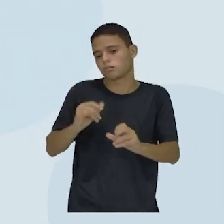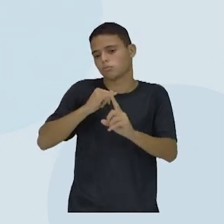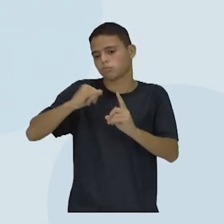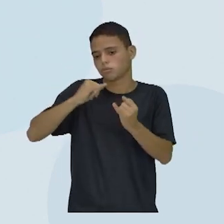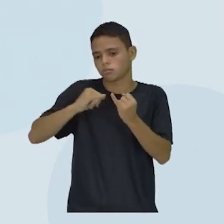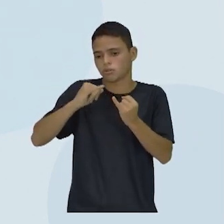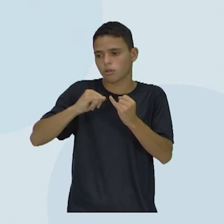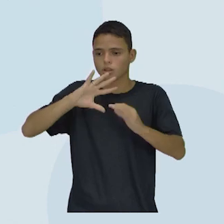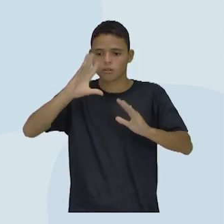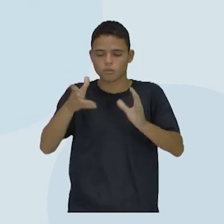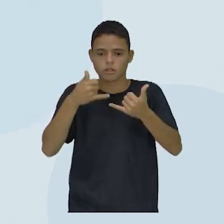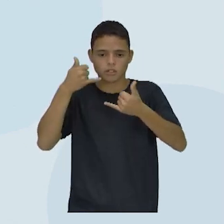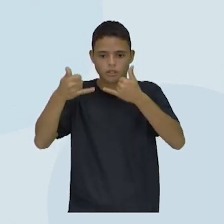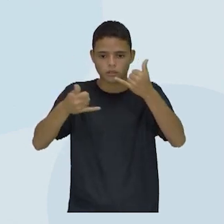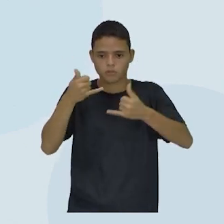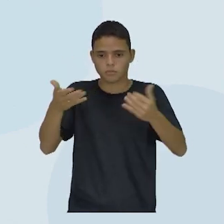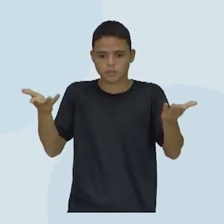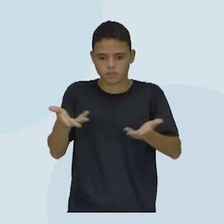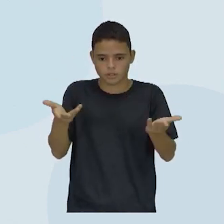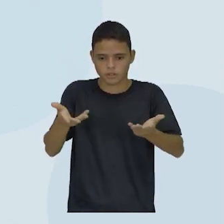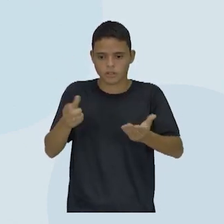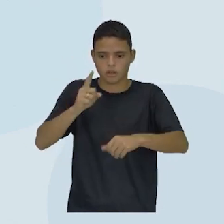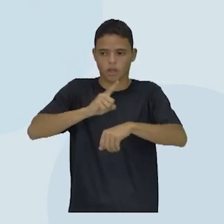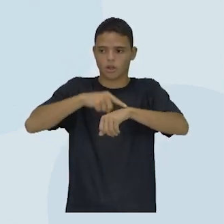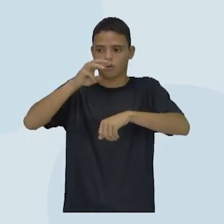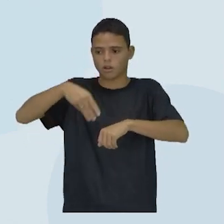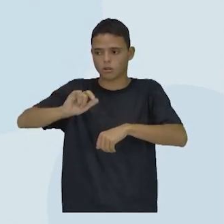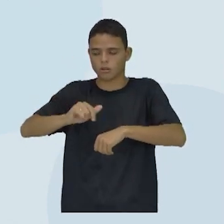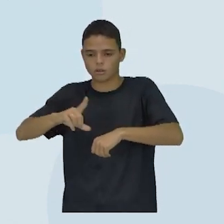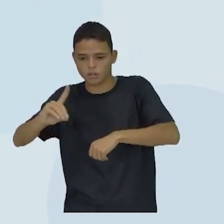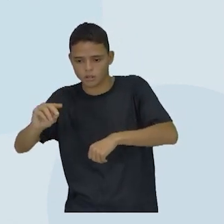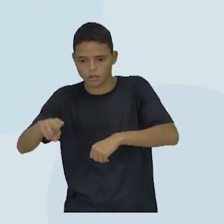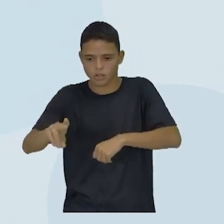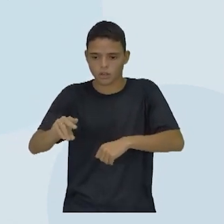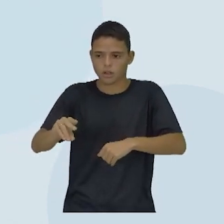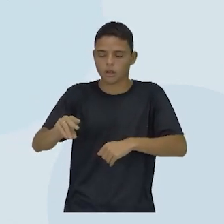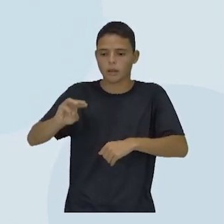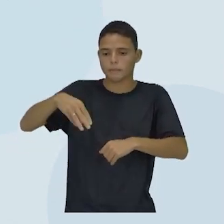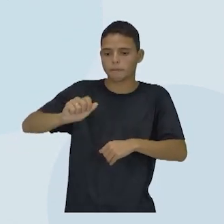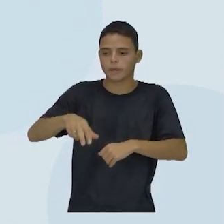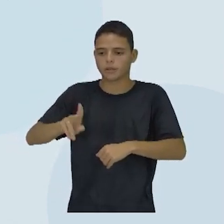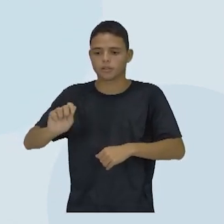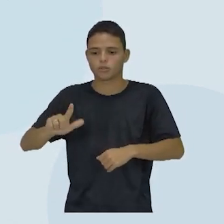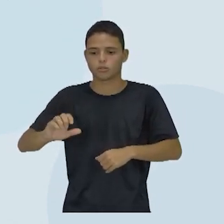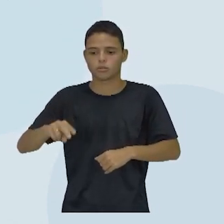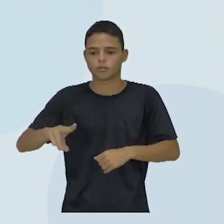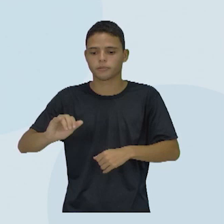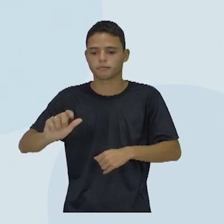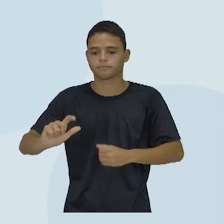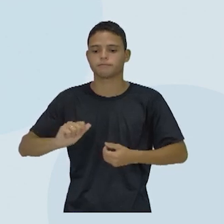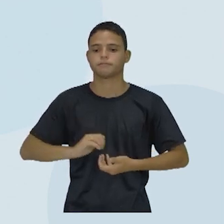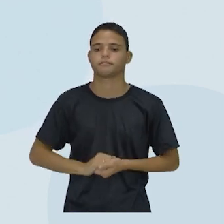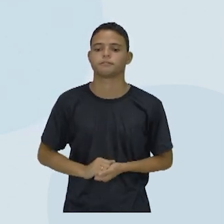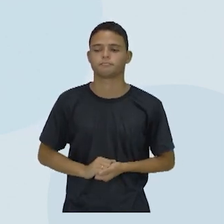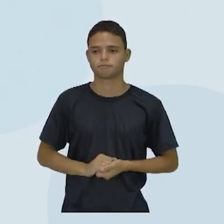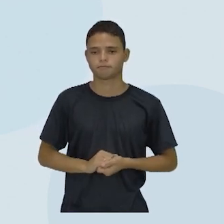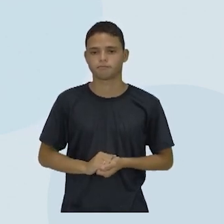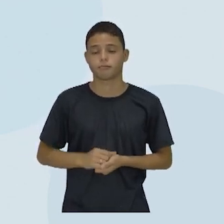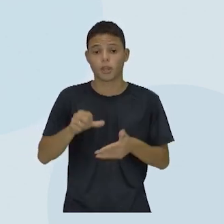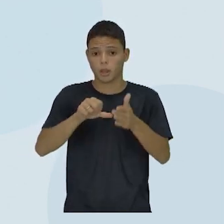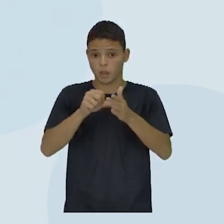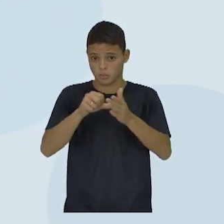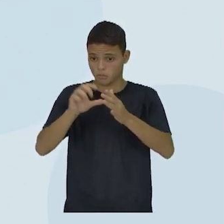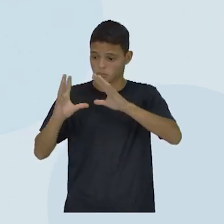aqui, em nossa rádio, Hora Mundial FM, com sua locutora, Megane Cruz. Os primeiros